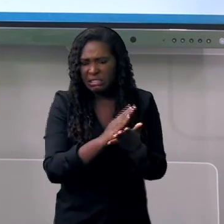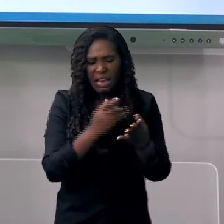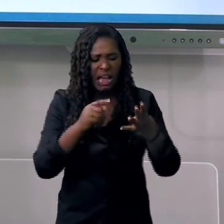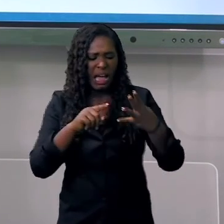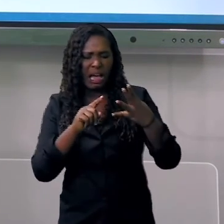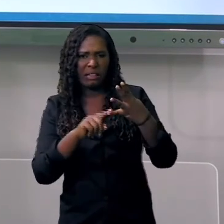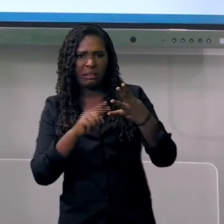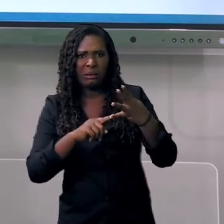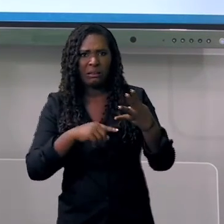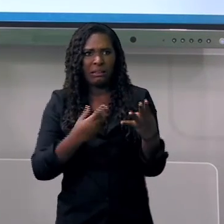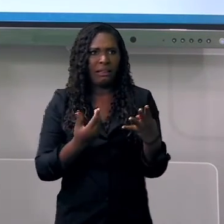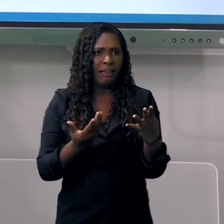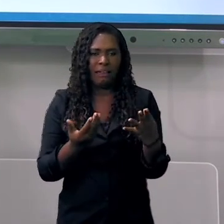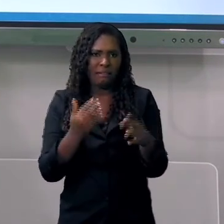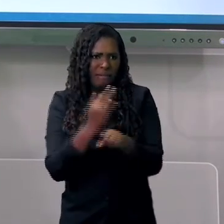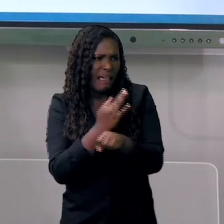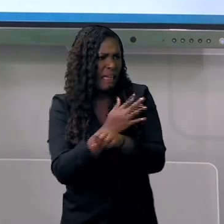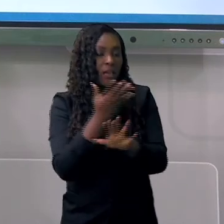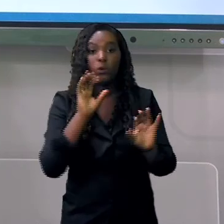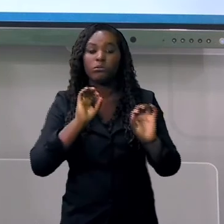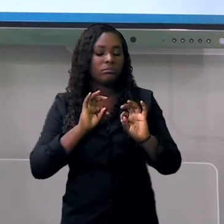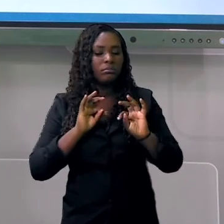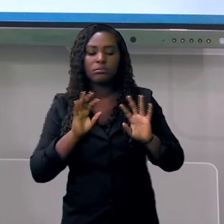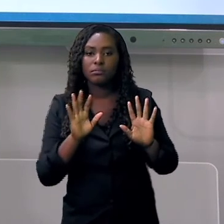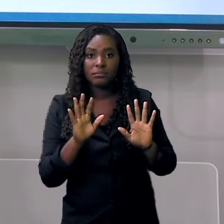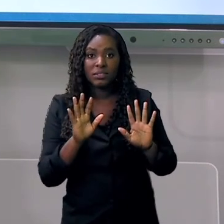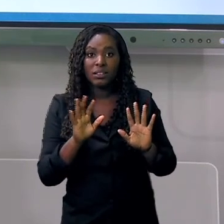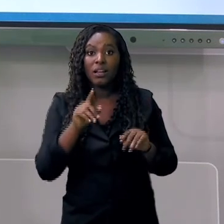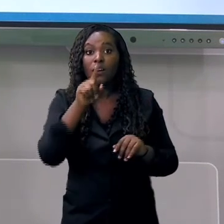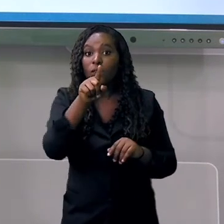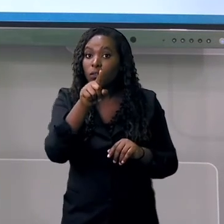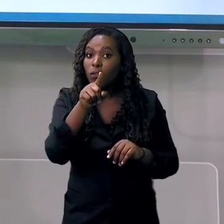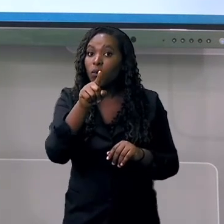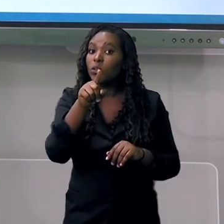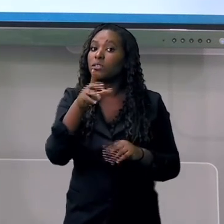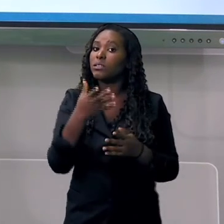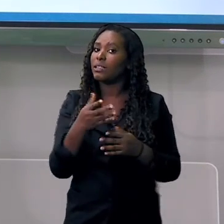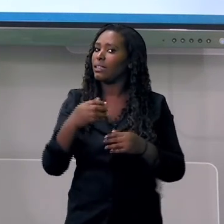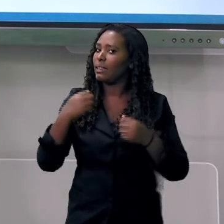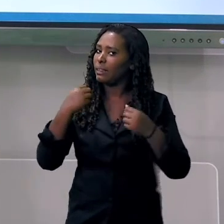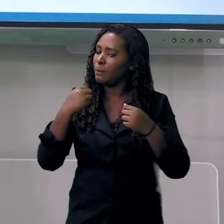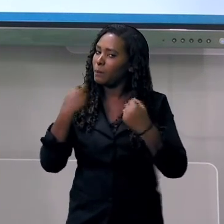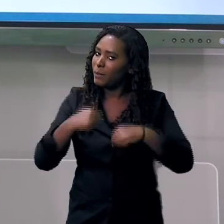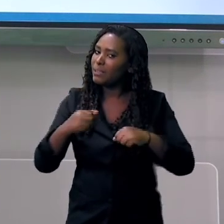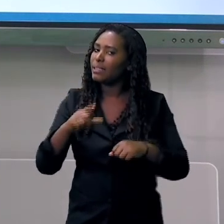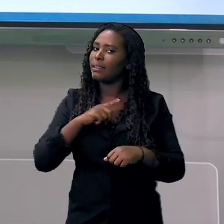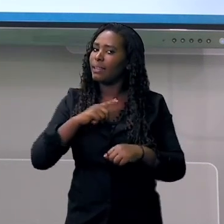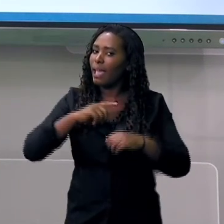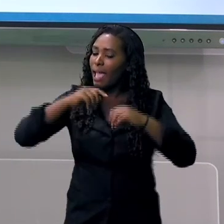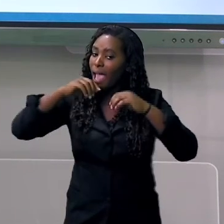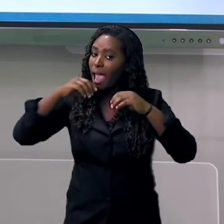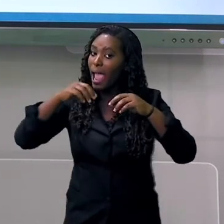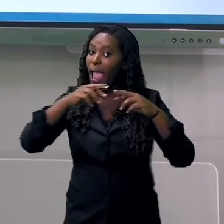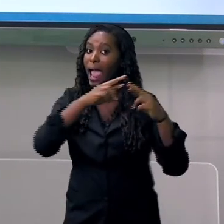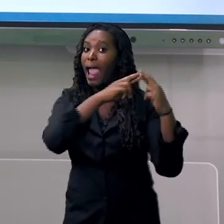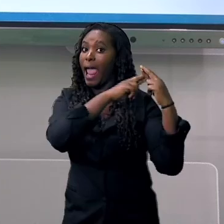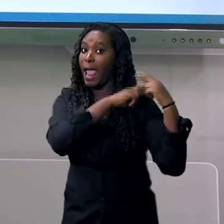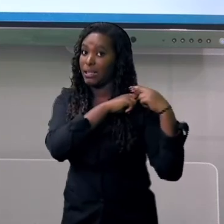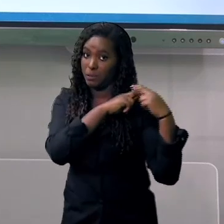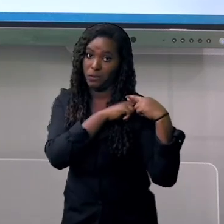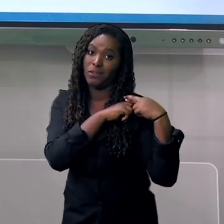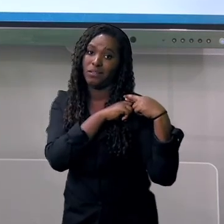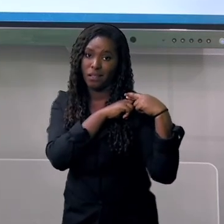dos nossos filhos e das crianças que cuidamos e que educamos. Se você o rotular, ele